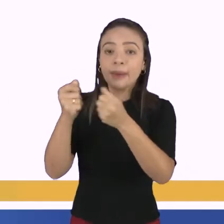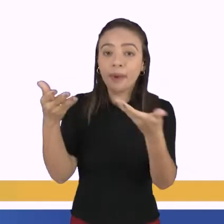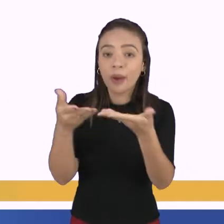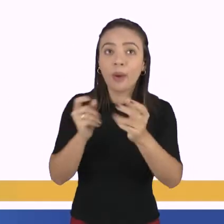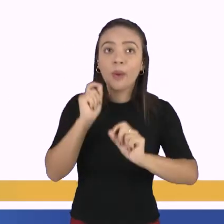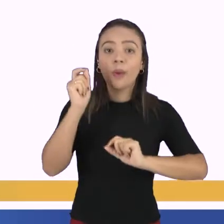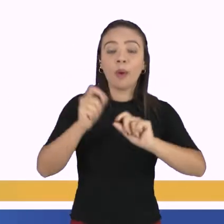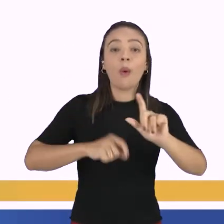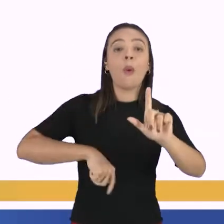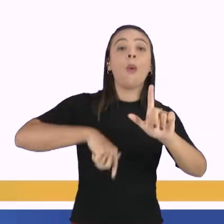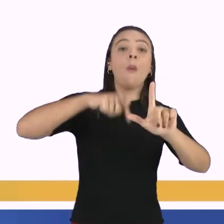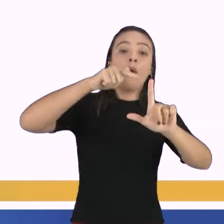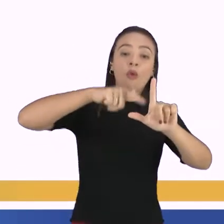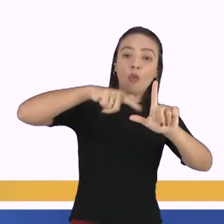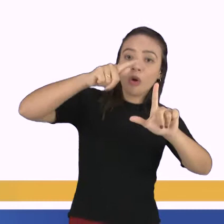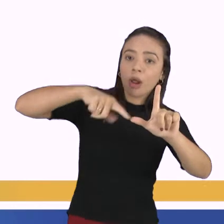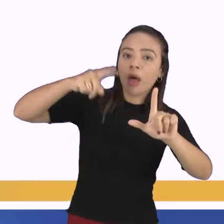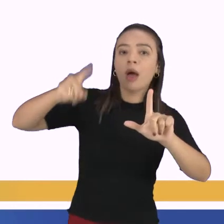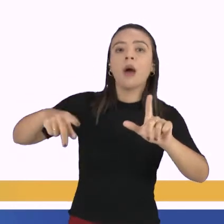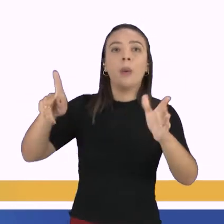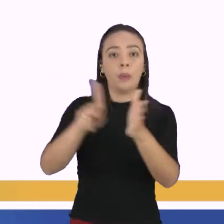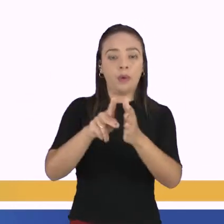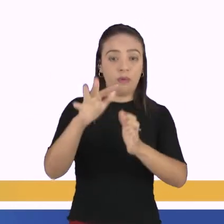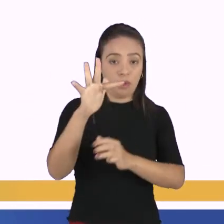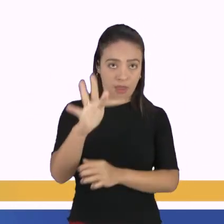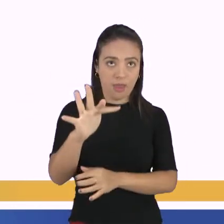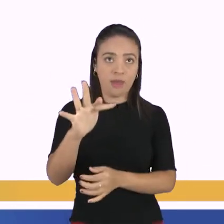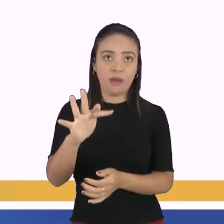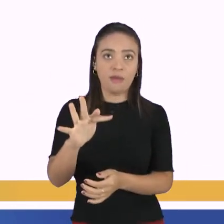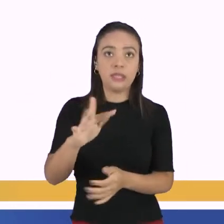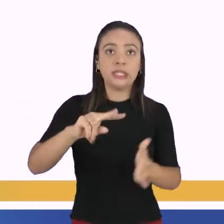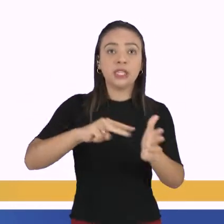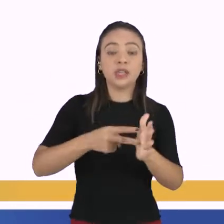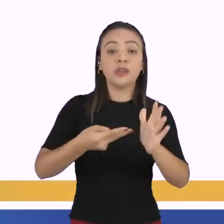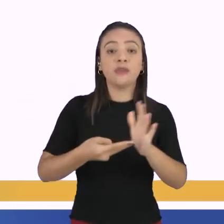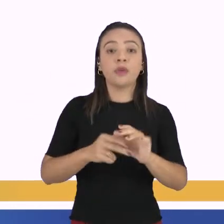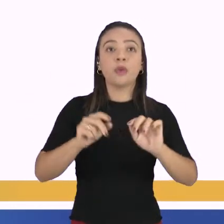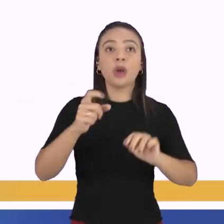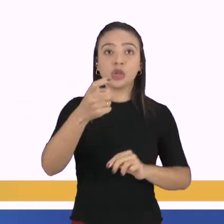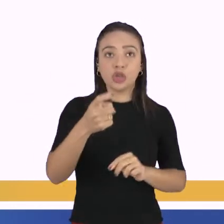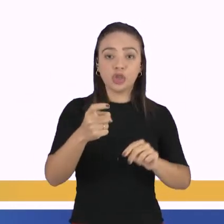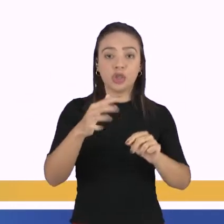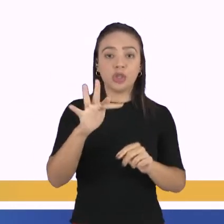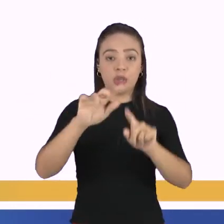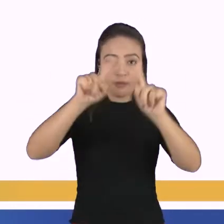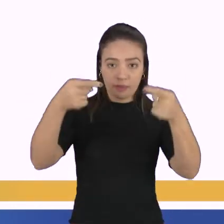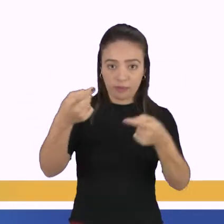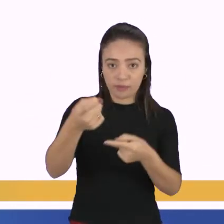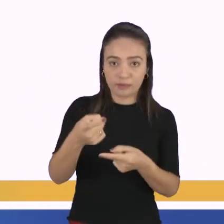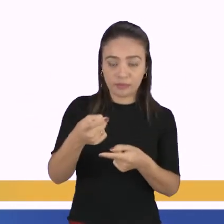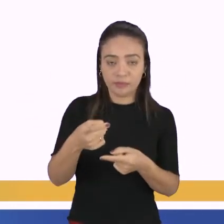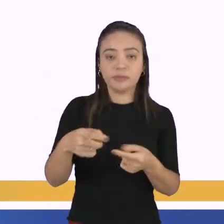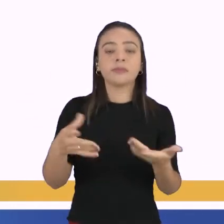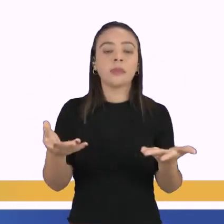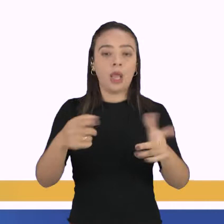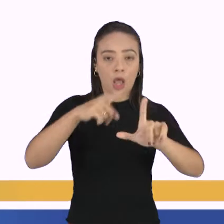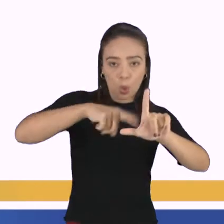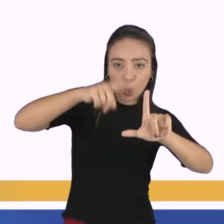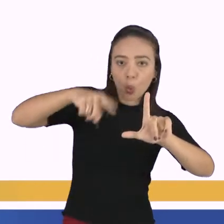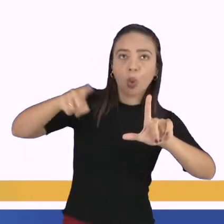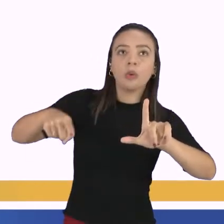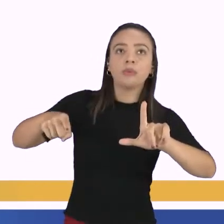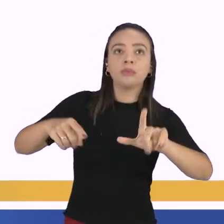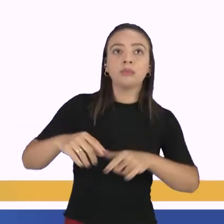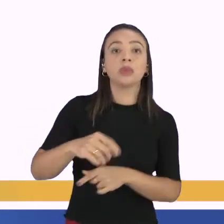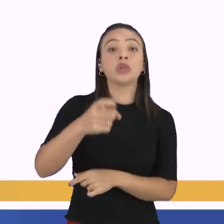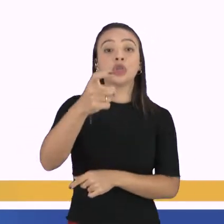o gráfico de uma função f consiste na representação dos pares x e f de x no plano cartesiano.